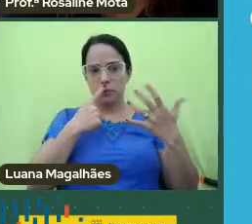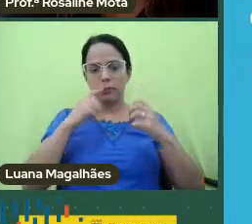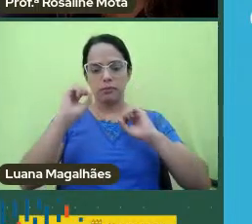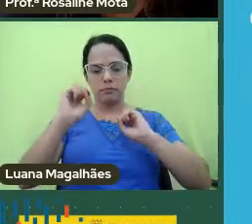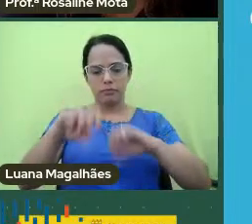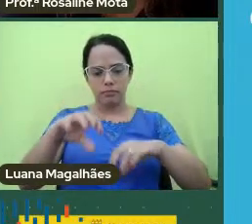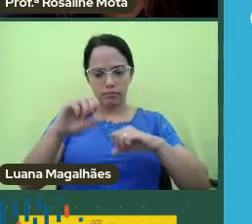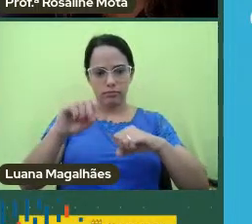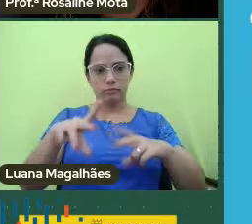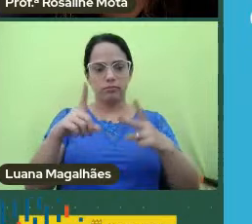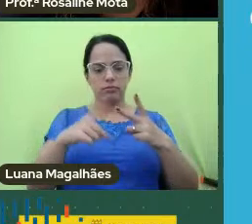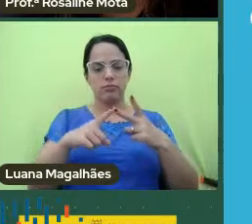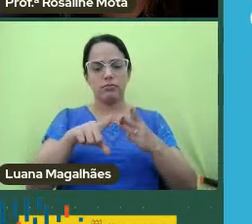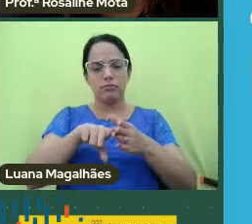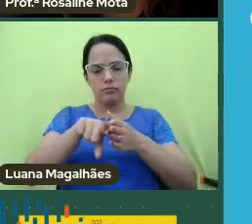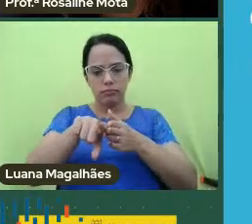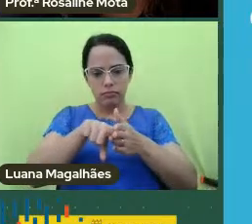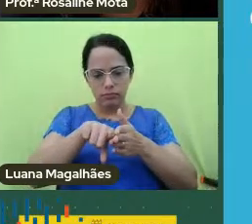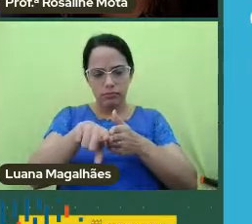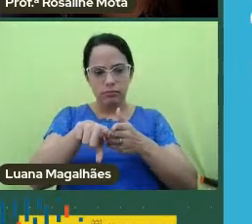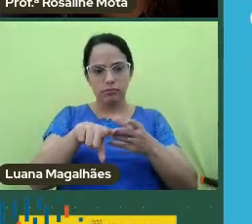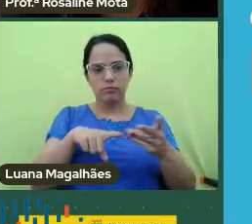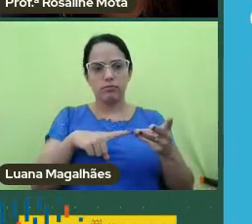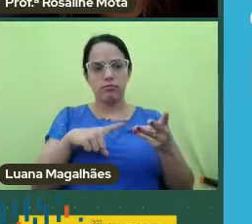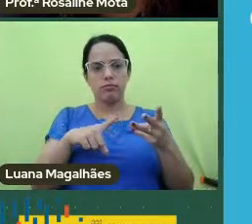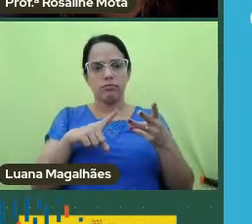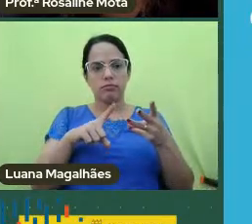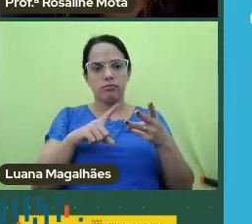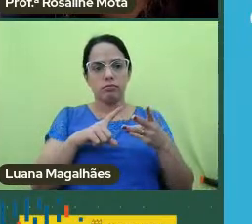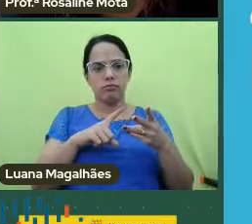ensino, pesquisa,